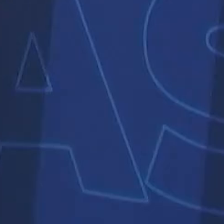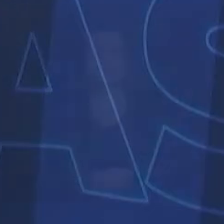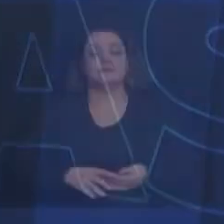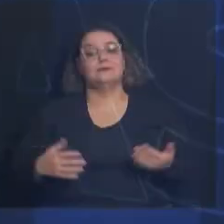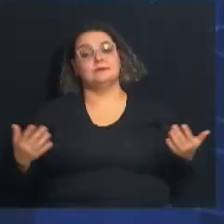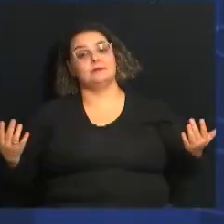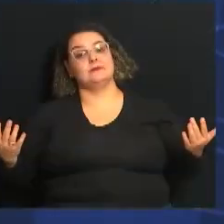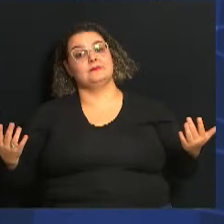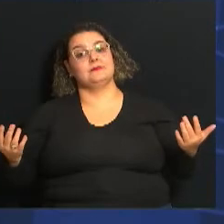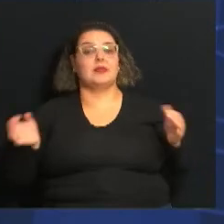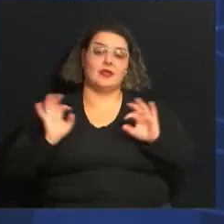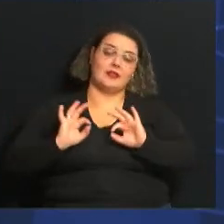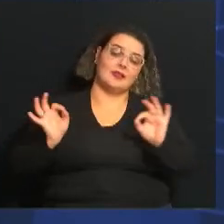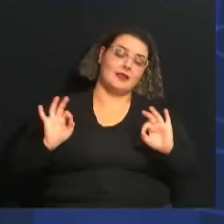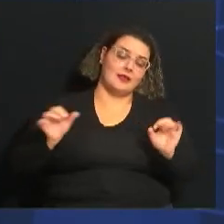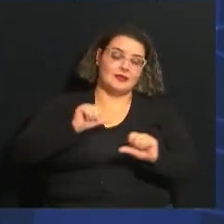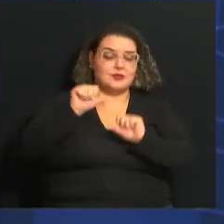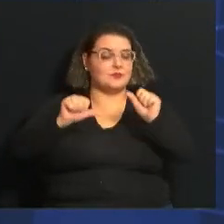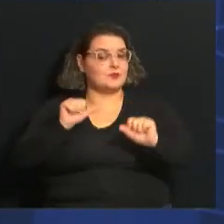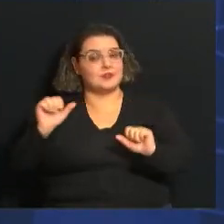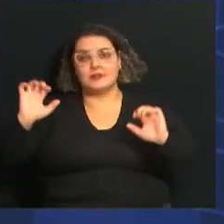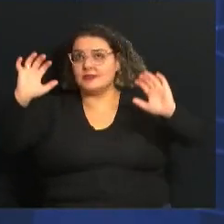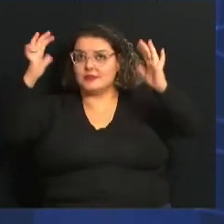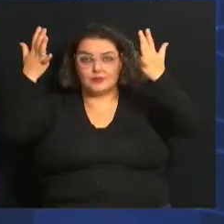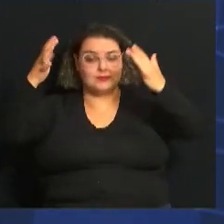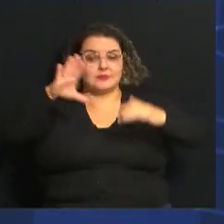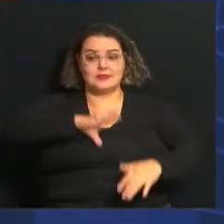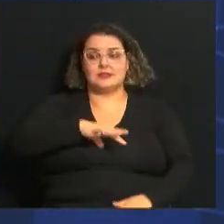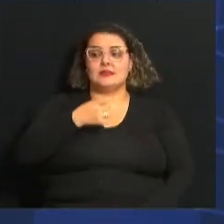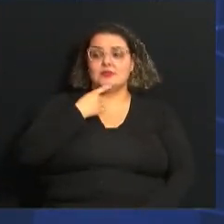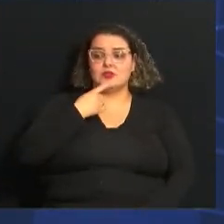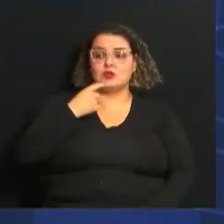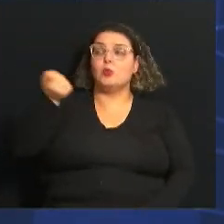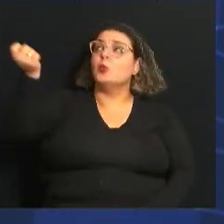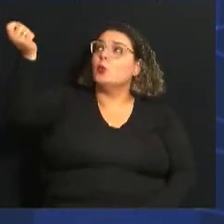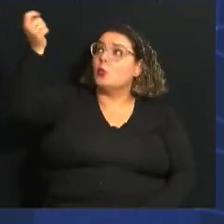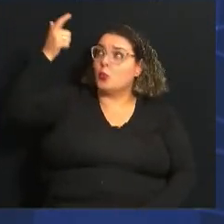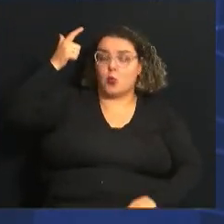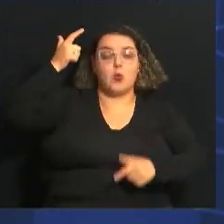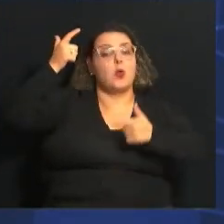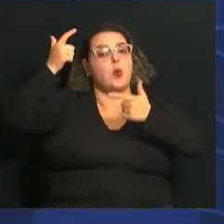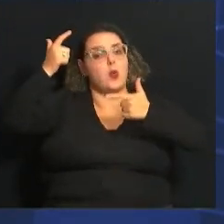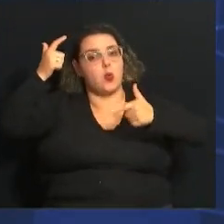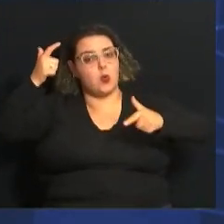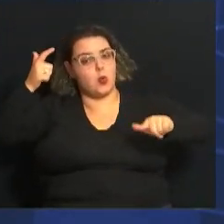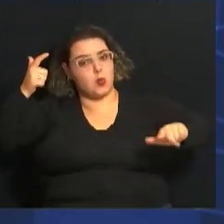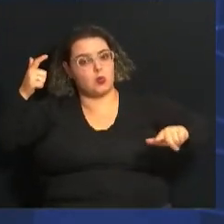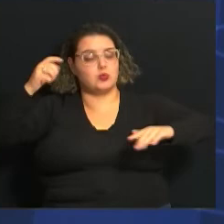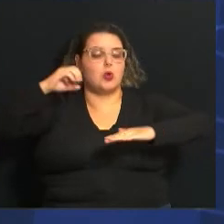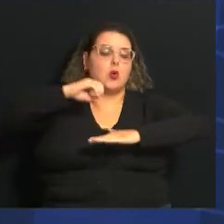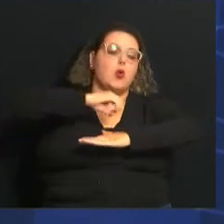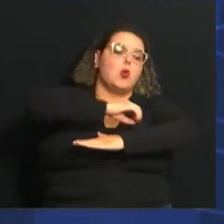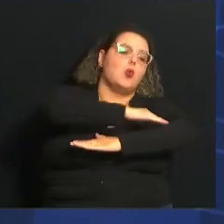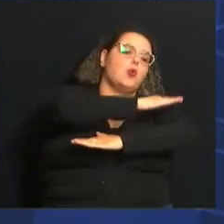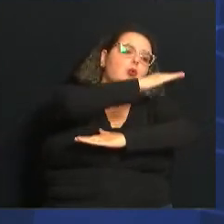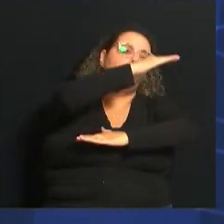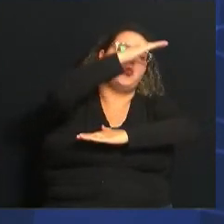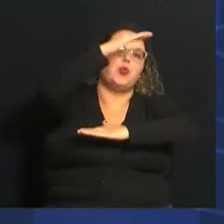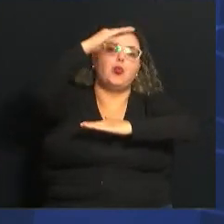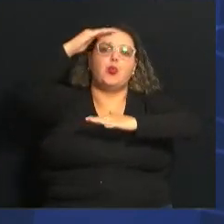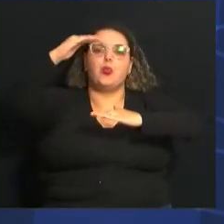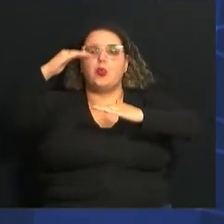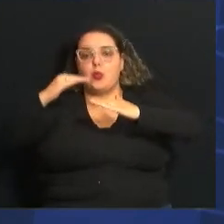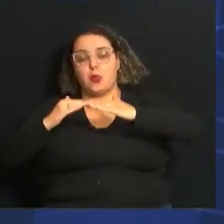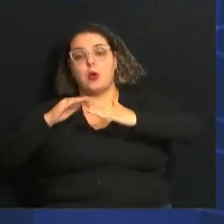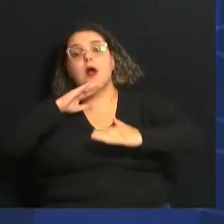Sem mudanças no tempo aqui para a cidade de Campinas, o sol segue aparecendo durante todo o dia. À tarde